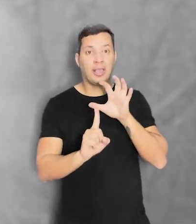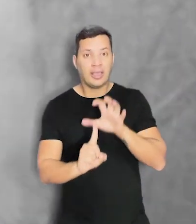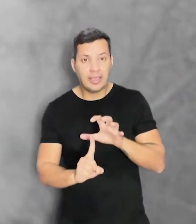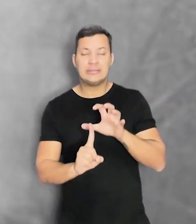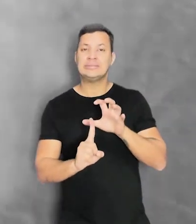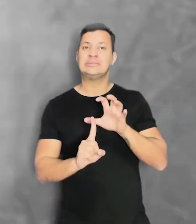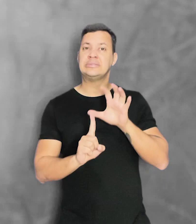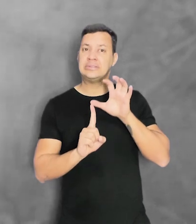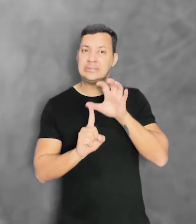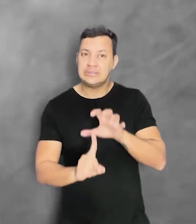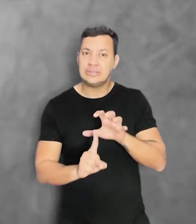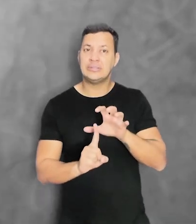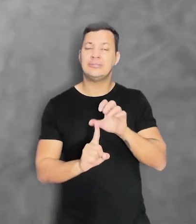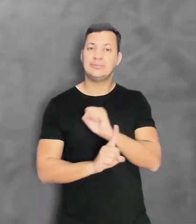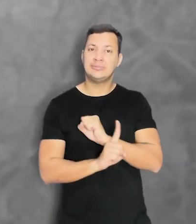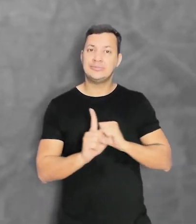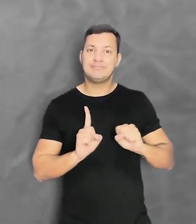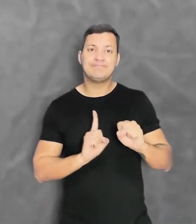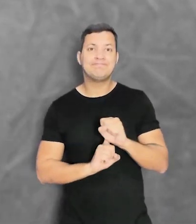eles?